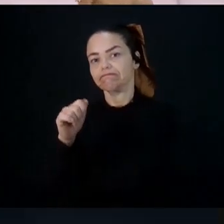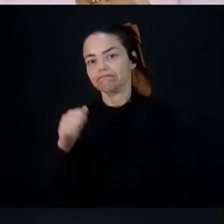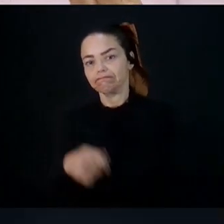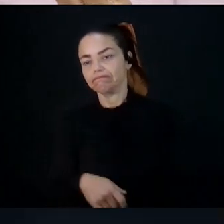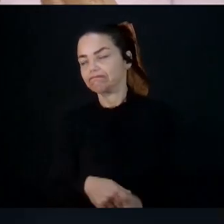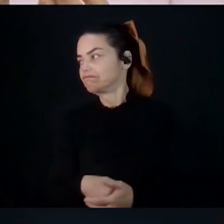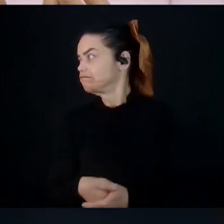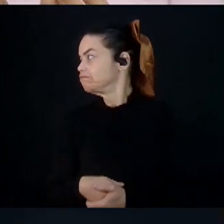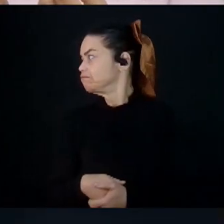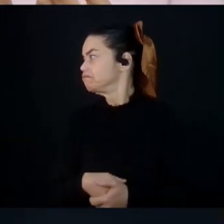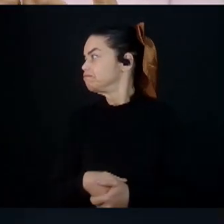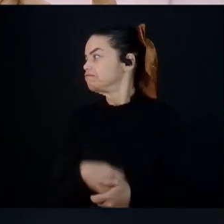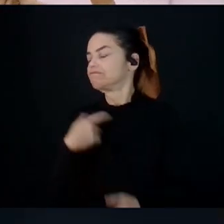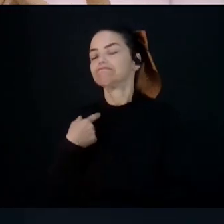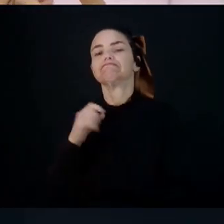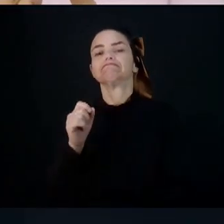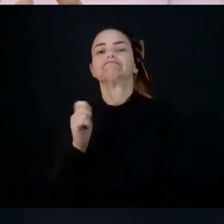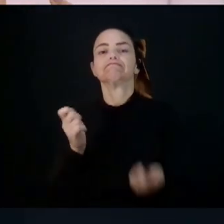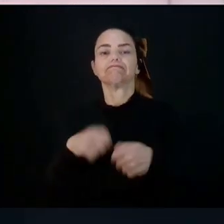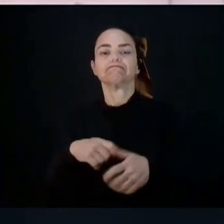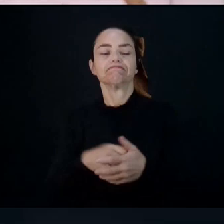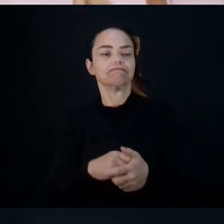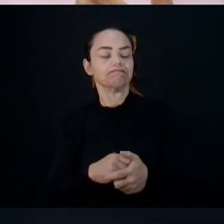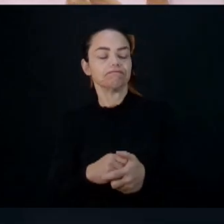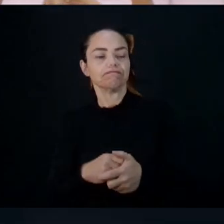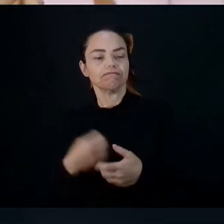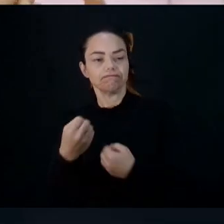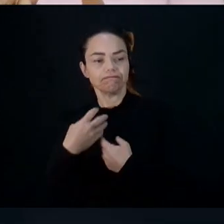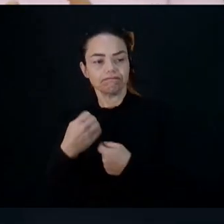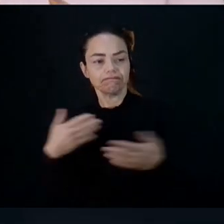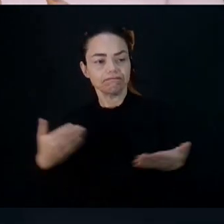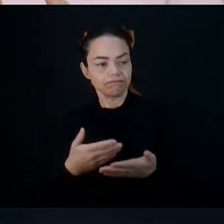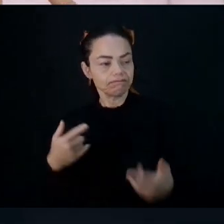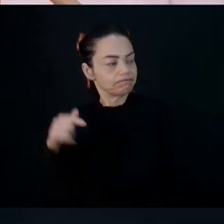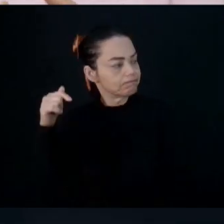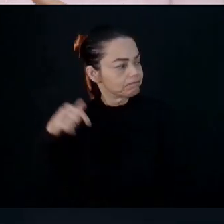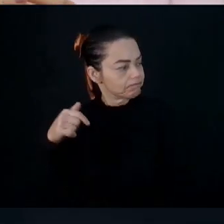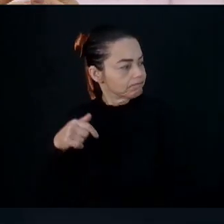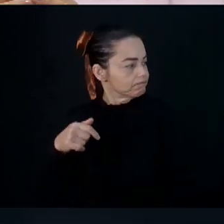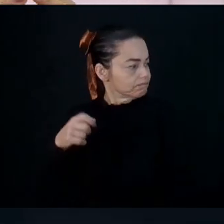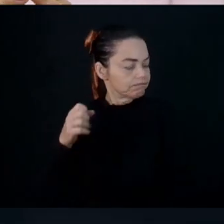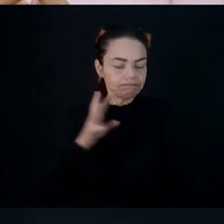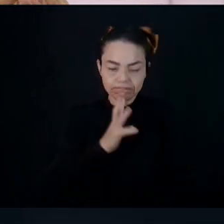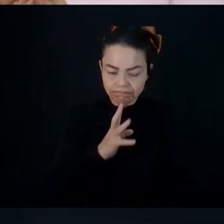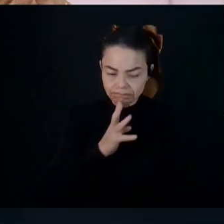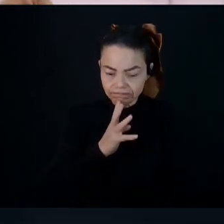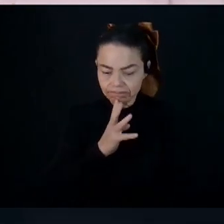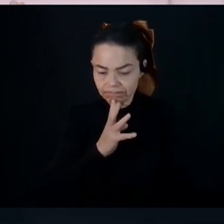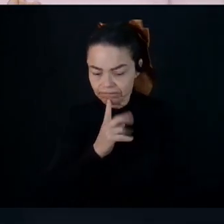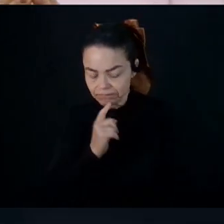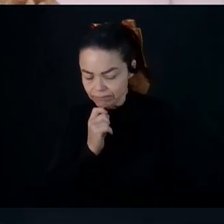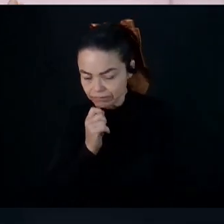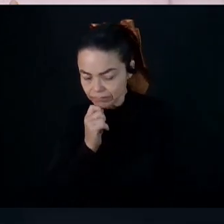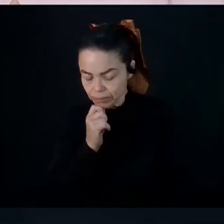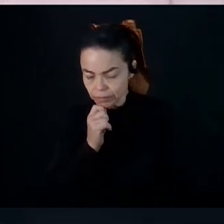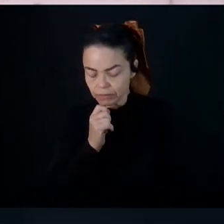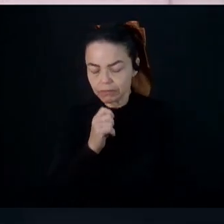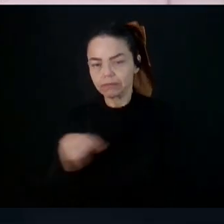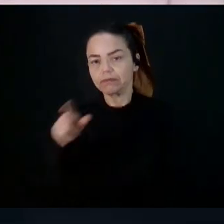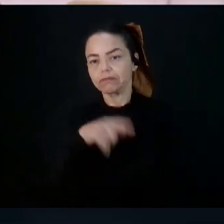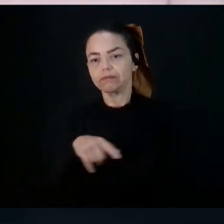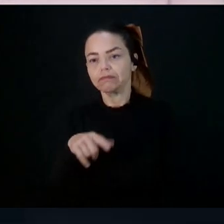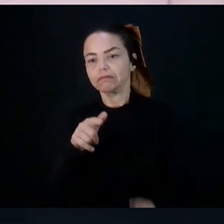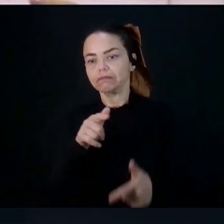que a gente pode trazer para o nosso aqui e agora, para o nosso conhecimento, essa